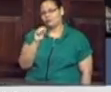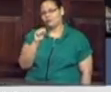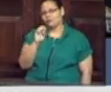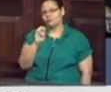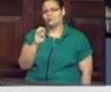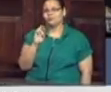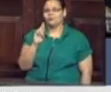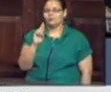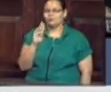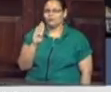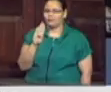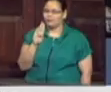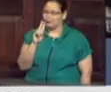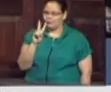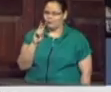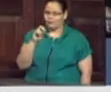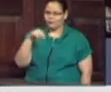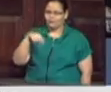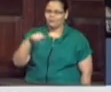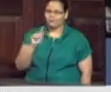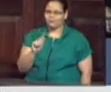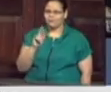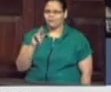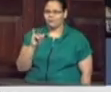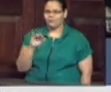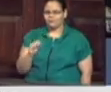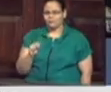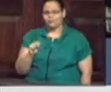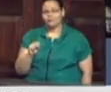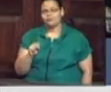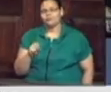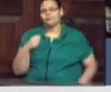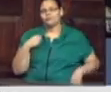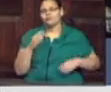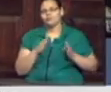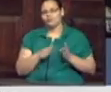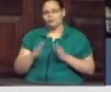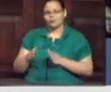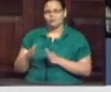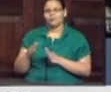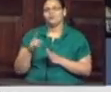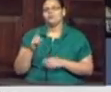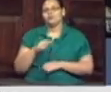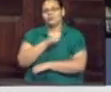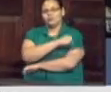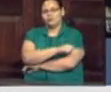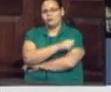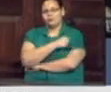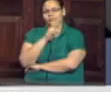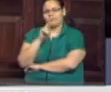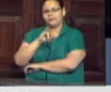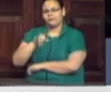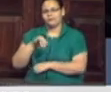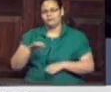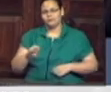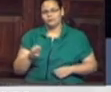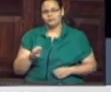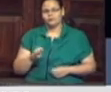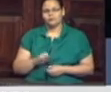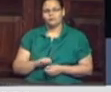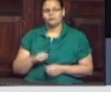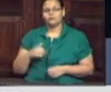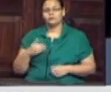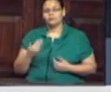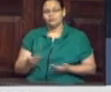permaneçam como estão. Aprovado, vai à promulgação. Pela ordem. Pela ordem, nobre deputada, a enfermeira Rejane. Não, então,